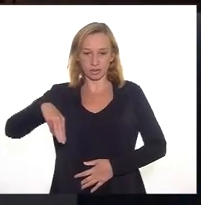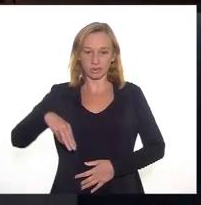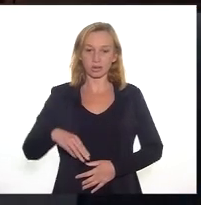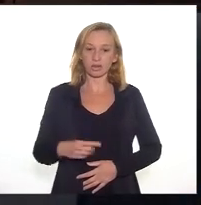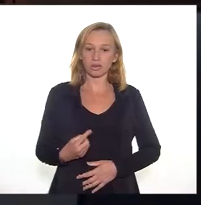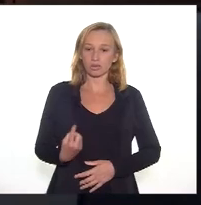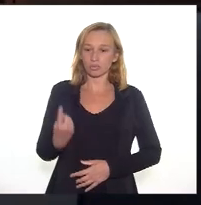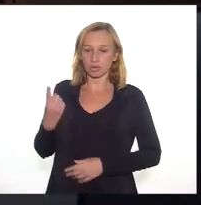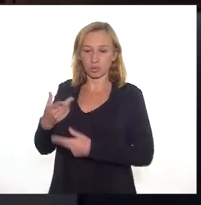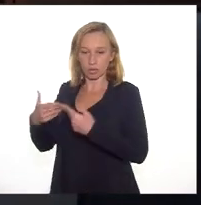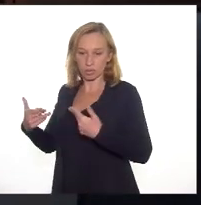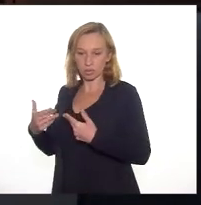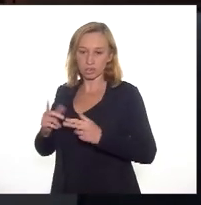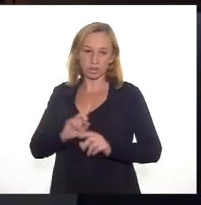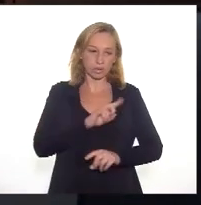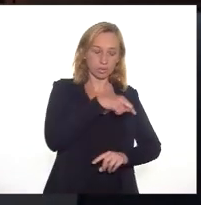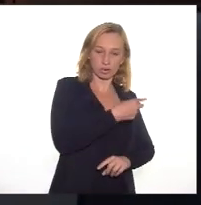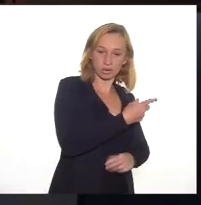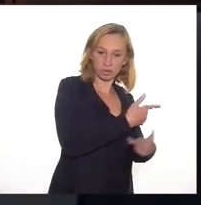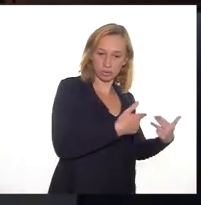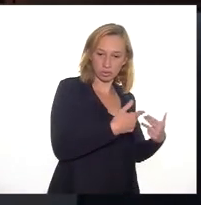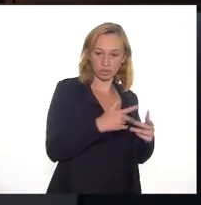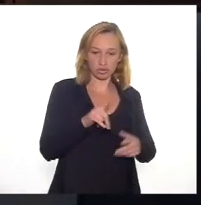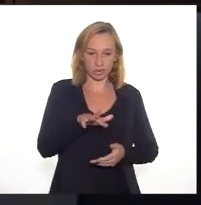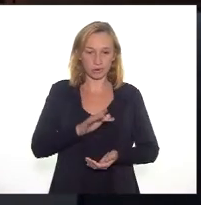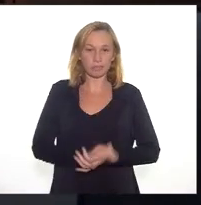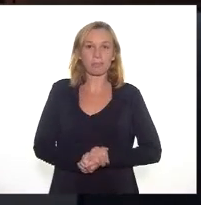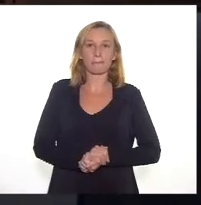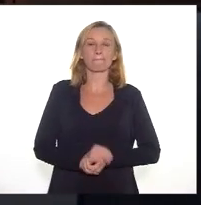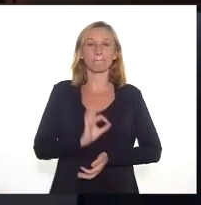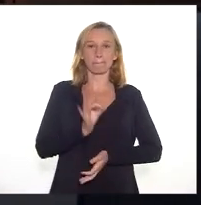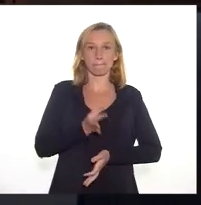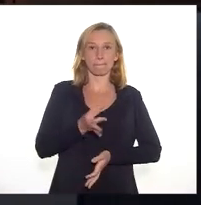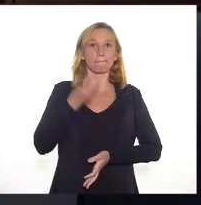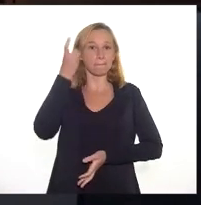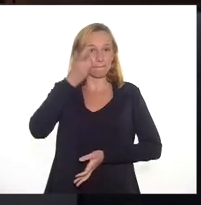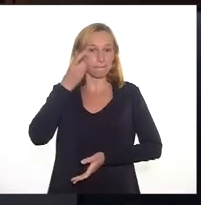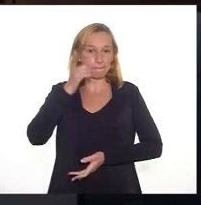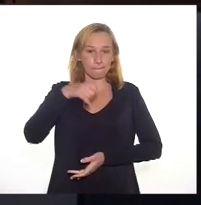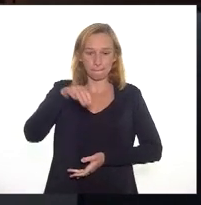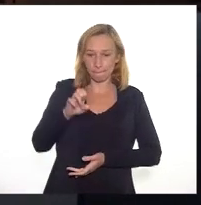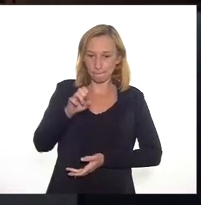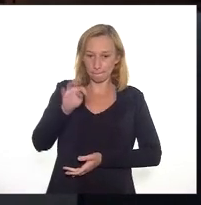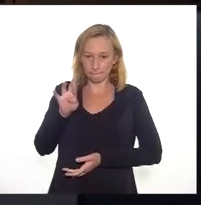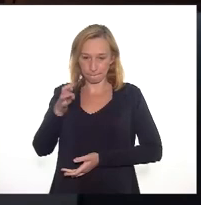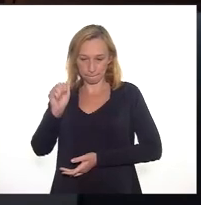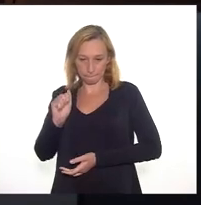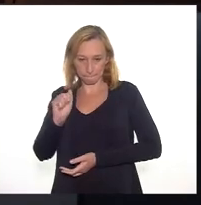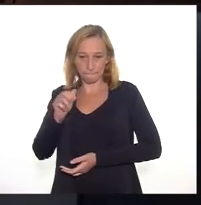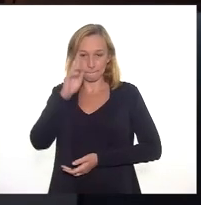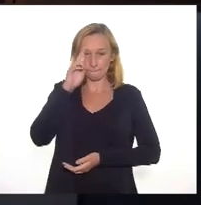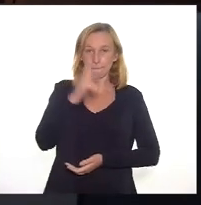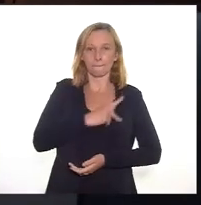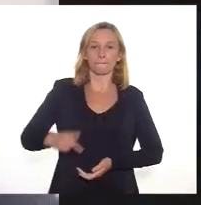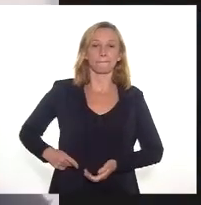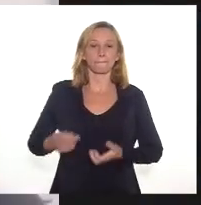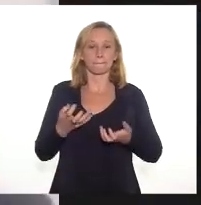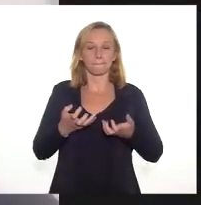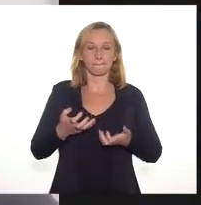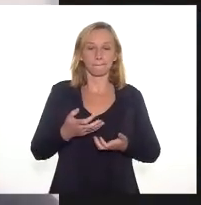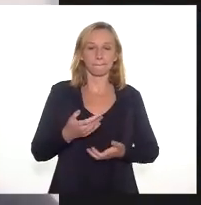coisa. Claro. Tá certo? Então, deputado Alexandre Freitas, por favor. Presidente, queria destacar aí a